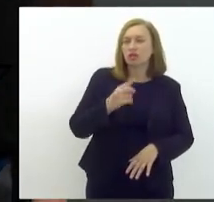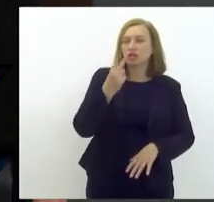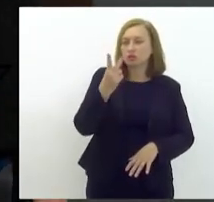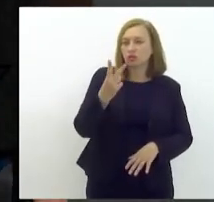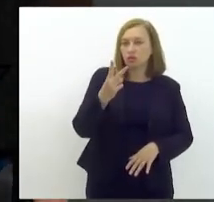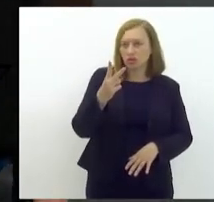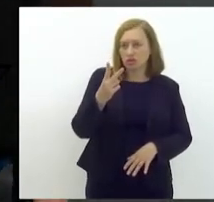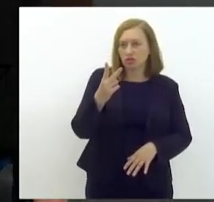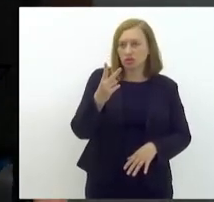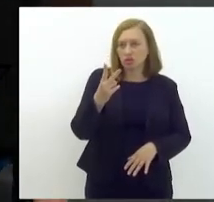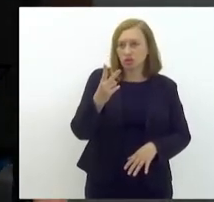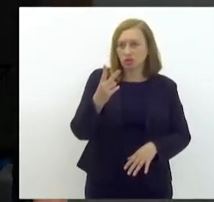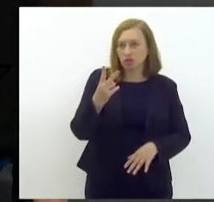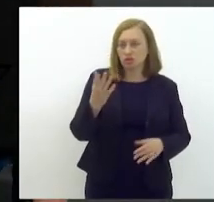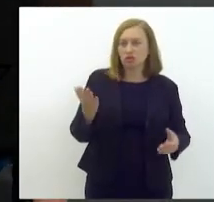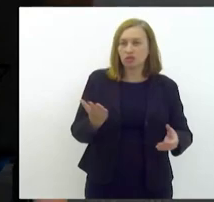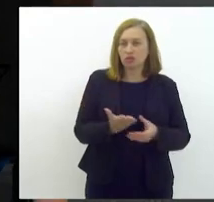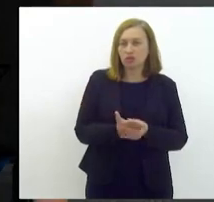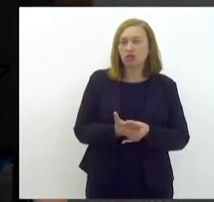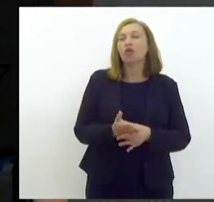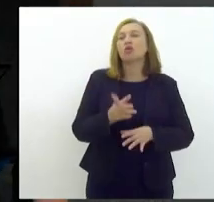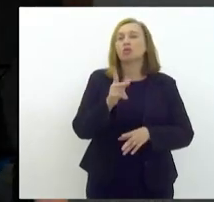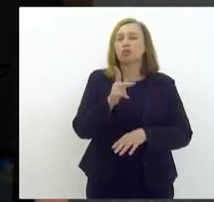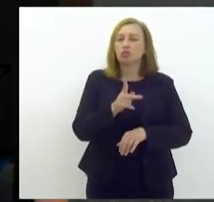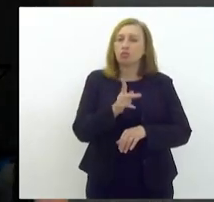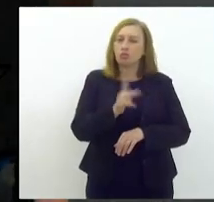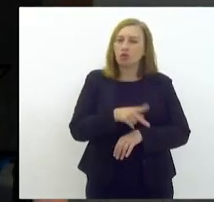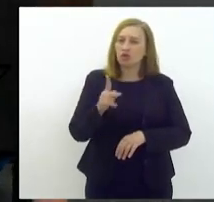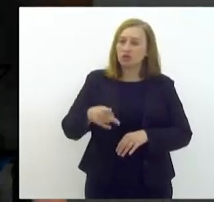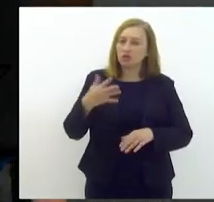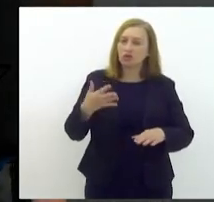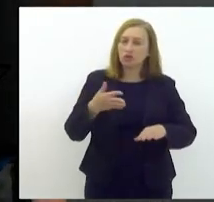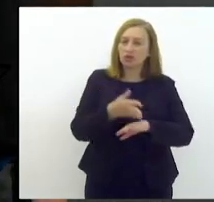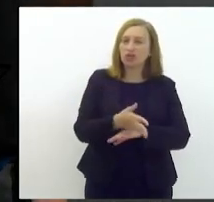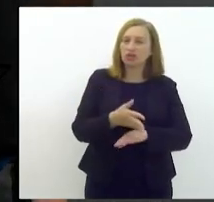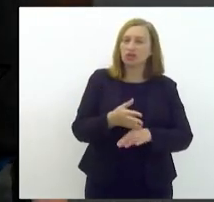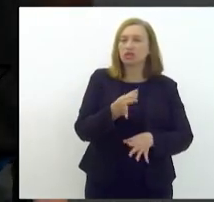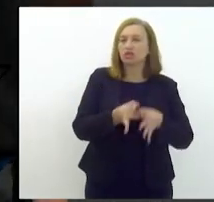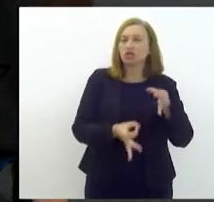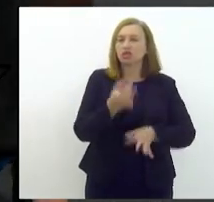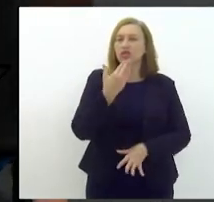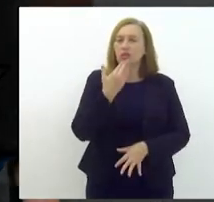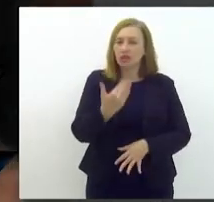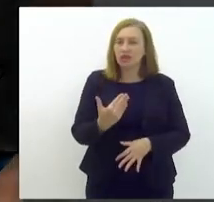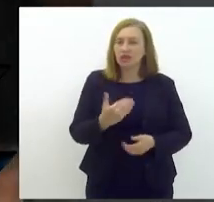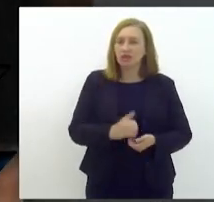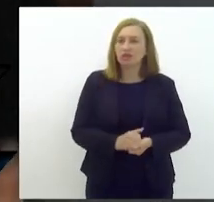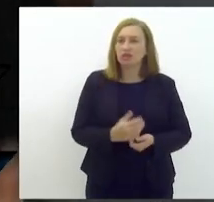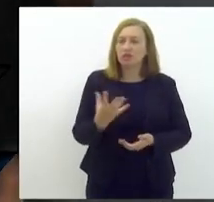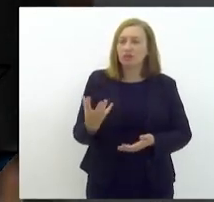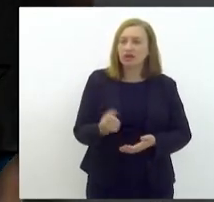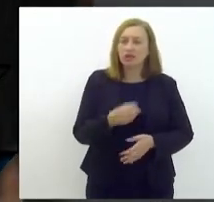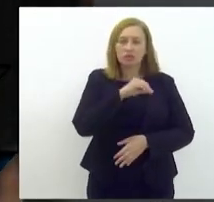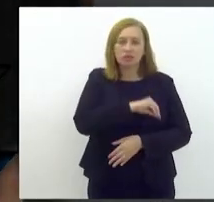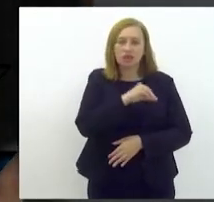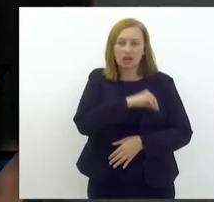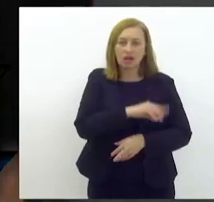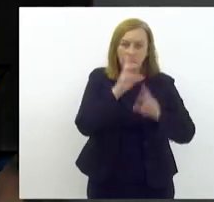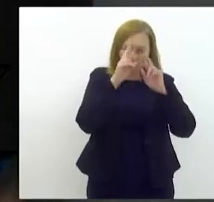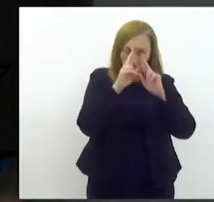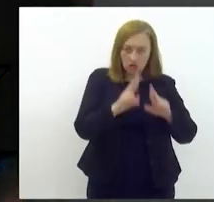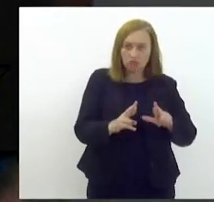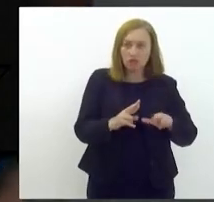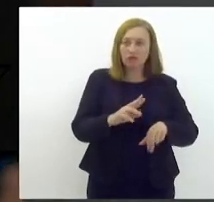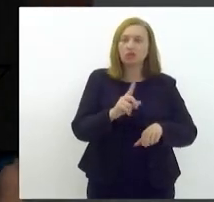favorávelmente a professores que estão entrando na justiça pedindo para receber o piso com respeito a